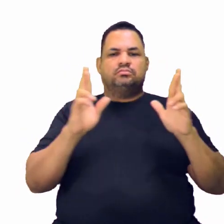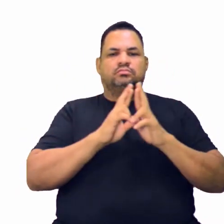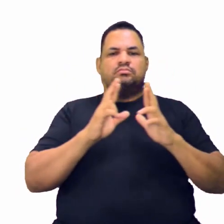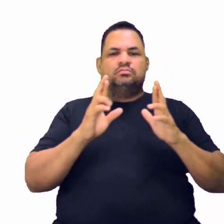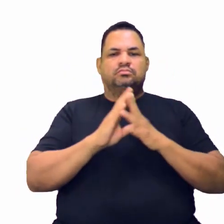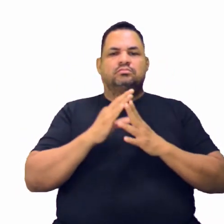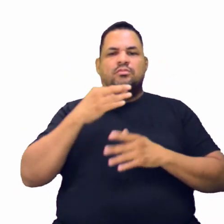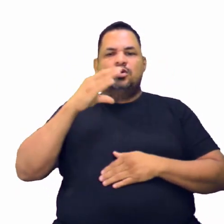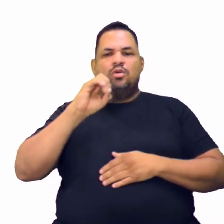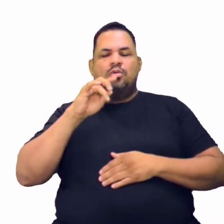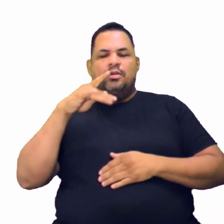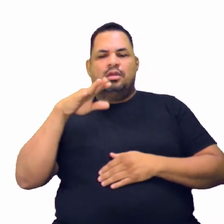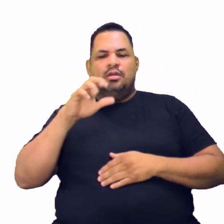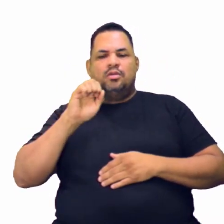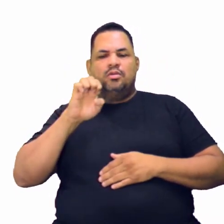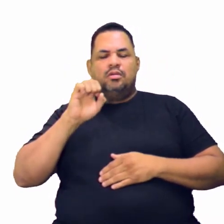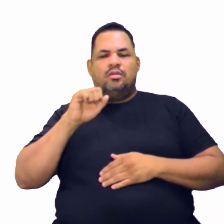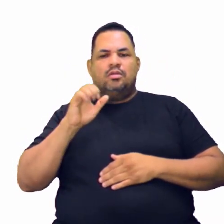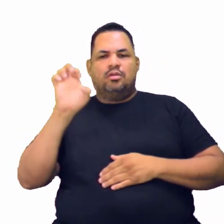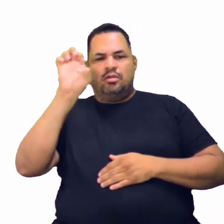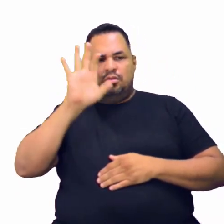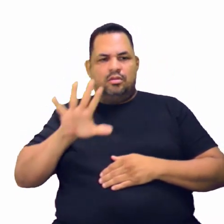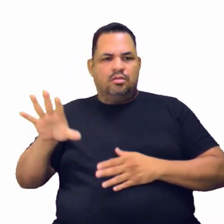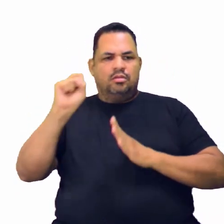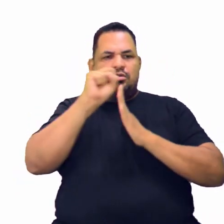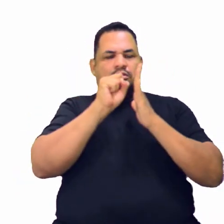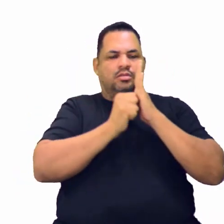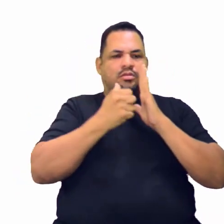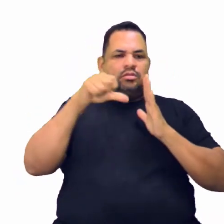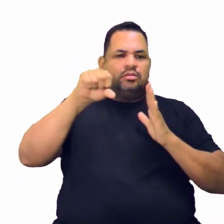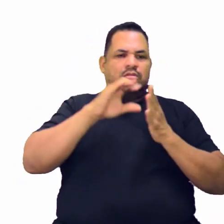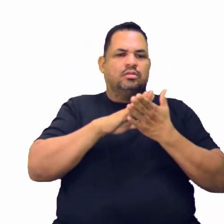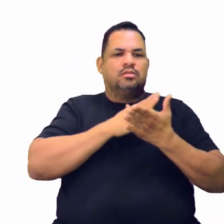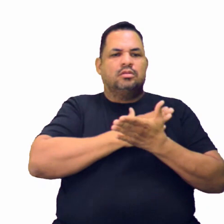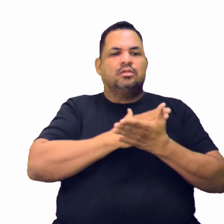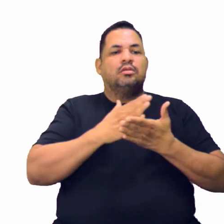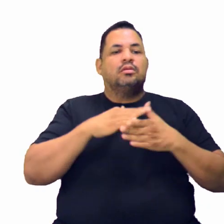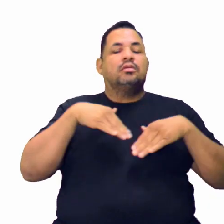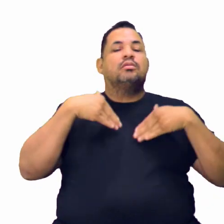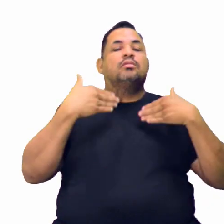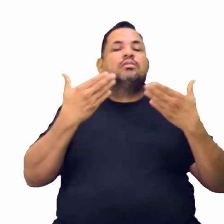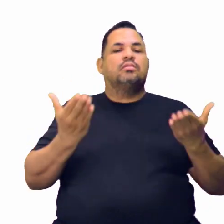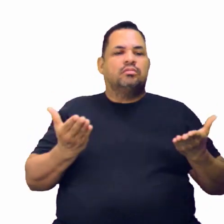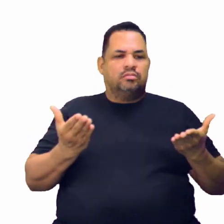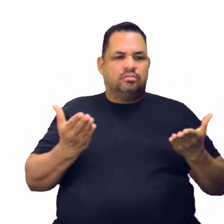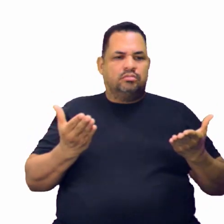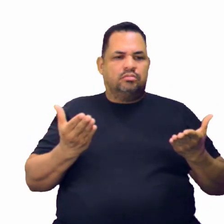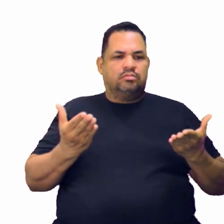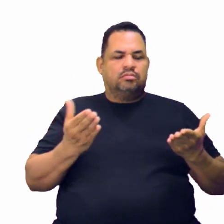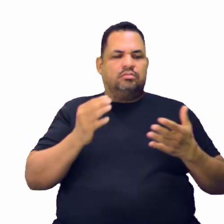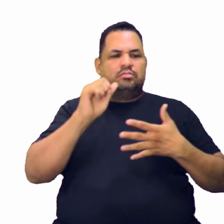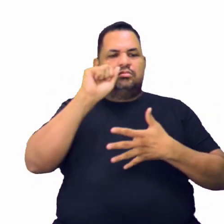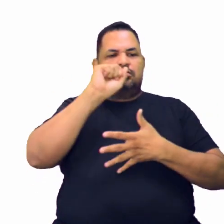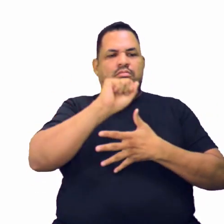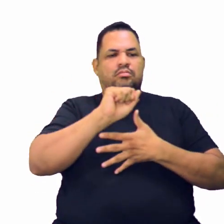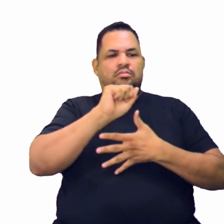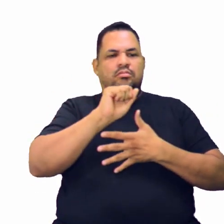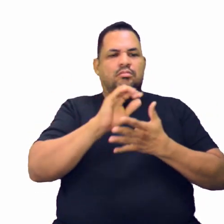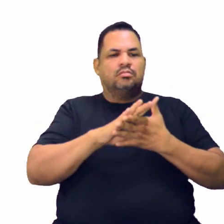relação com a ópera europeia do século XIX a partir da letra